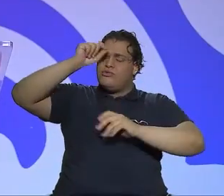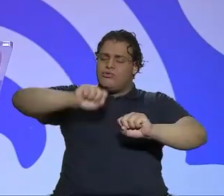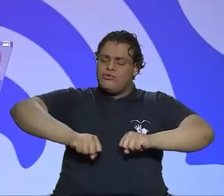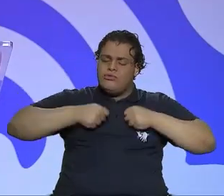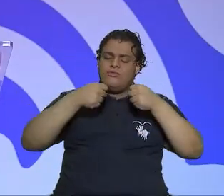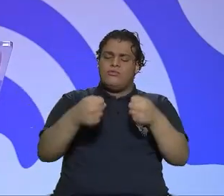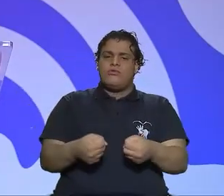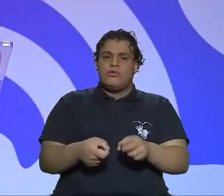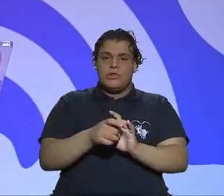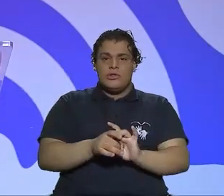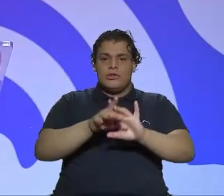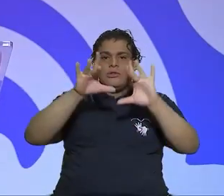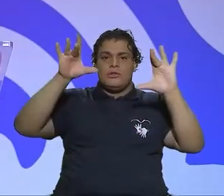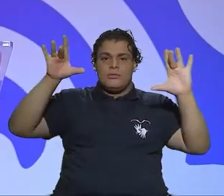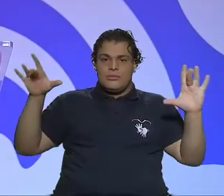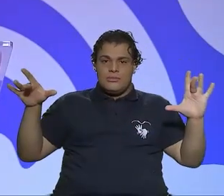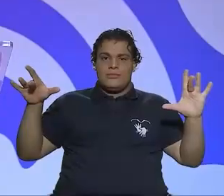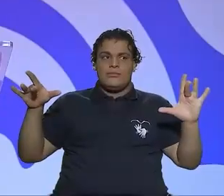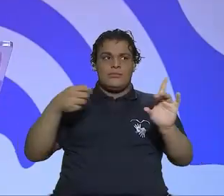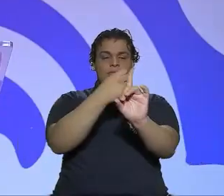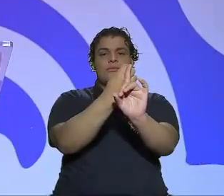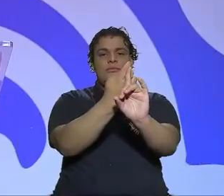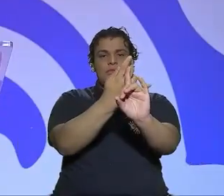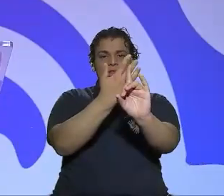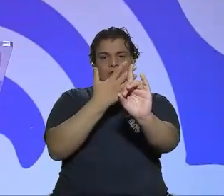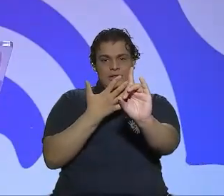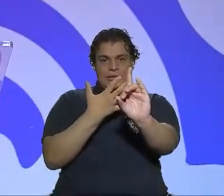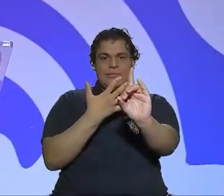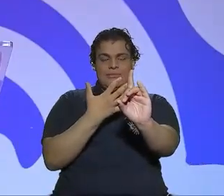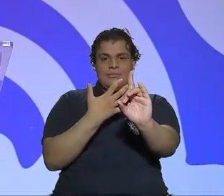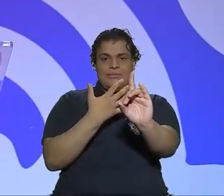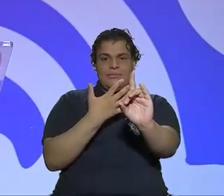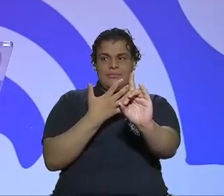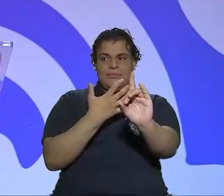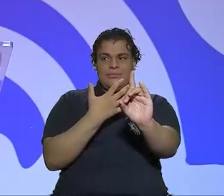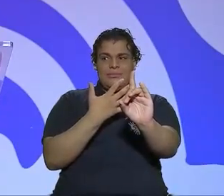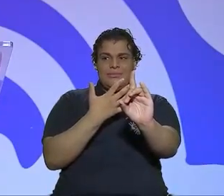pode abrir caminhos para inspirar os nossos...